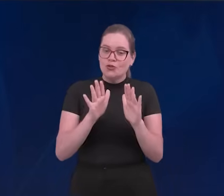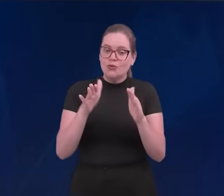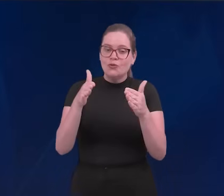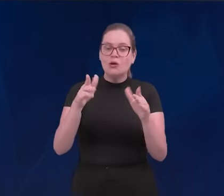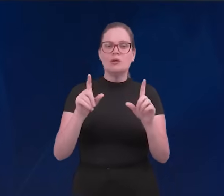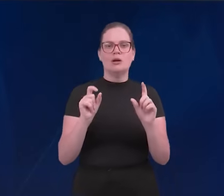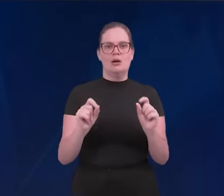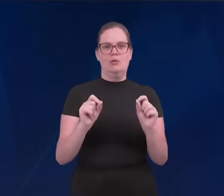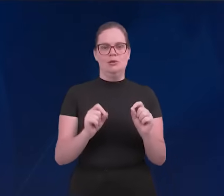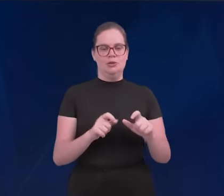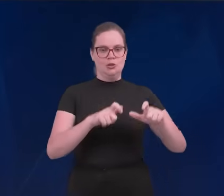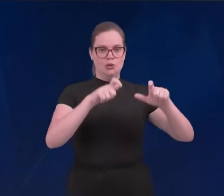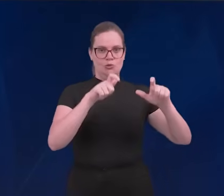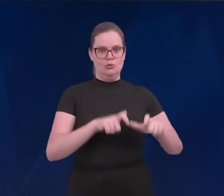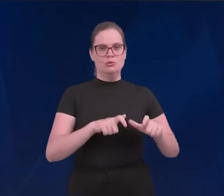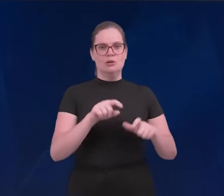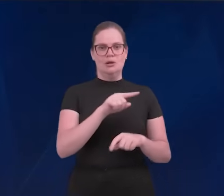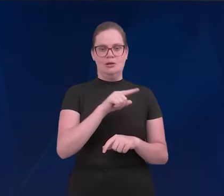ao Rio Jordão.